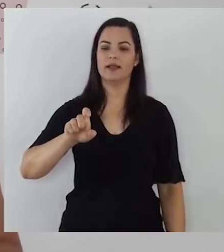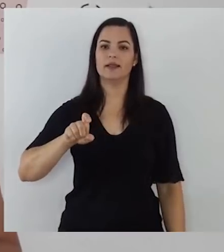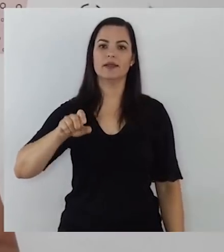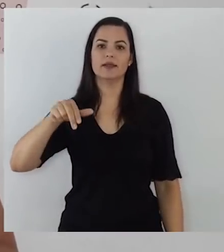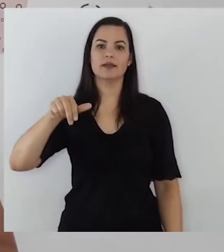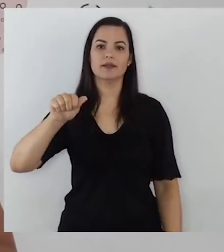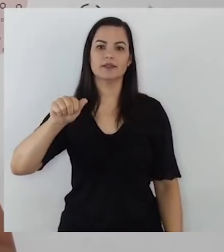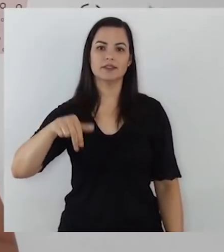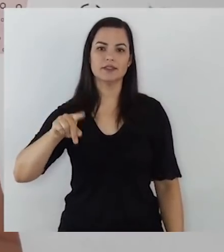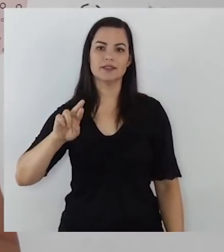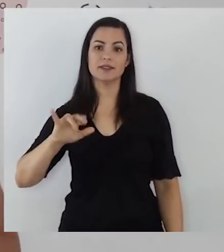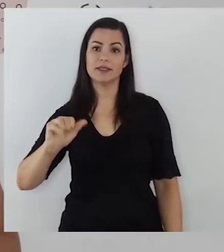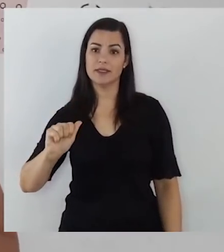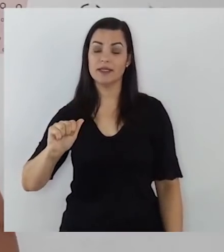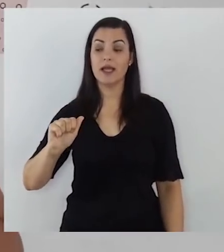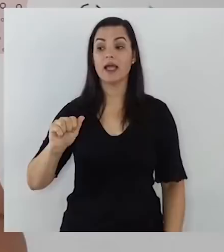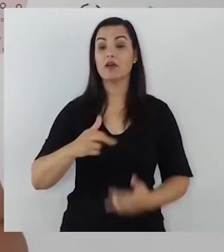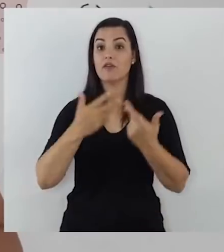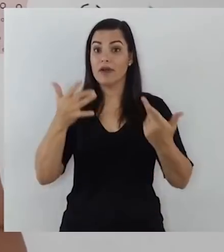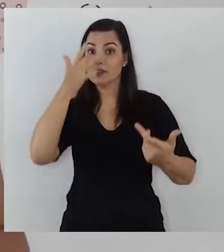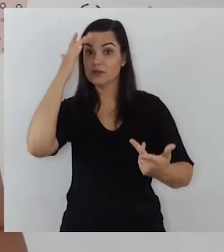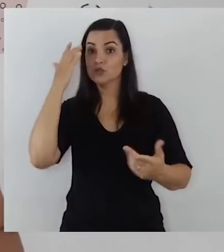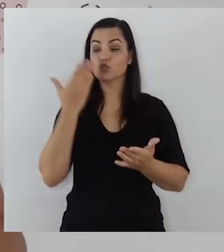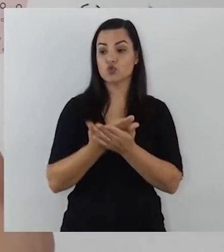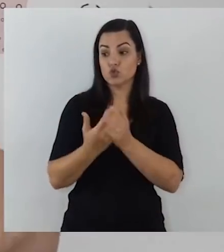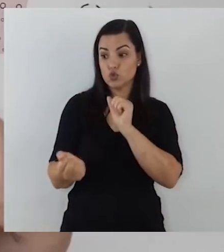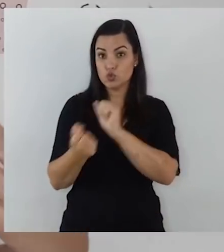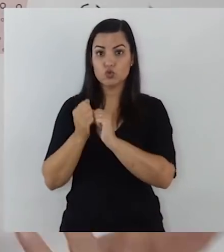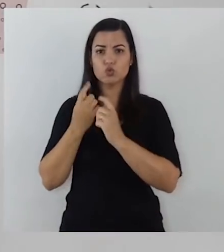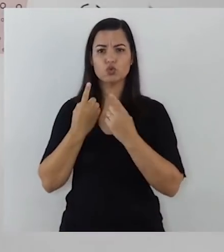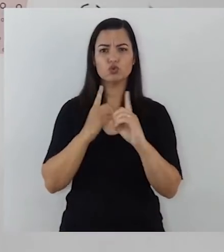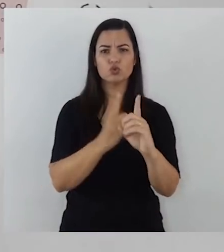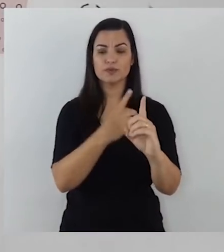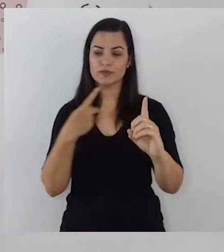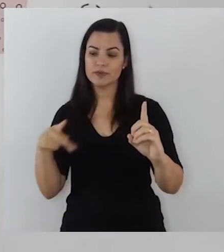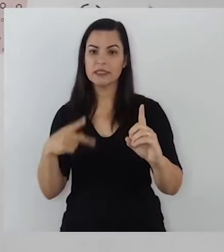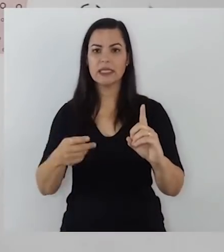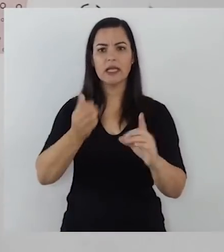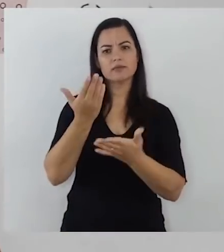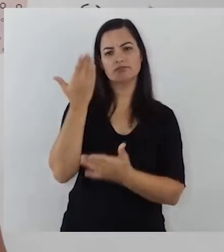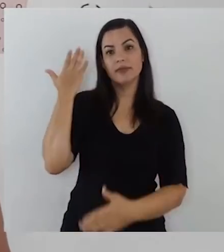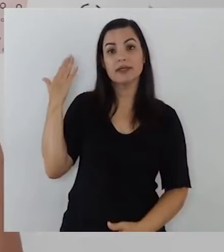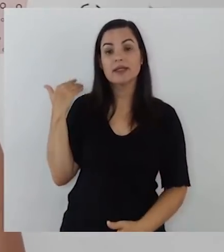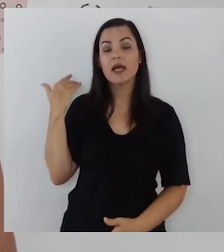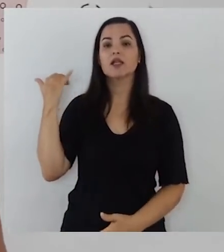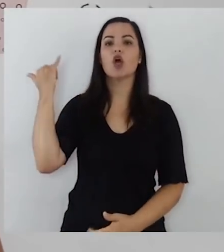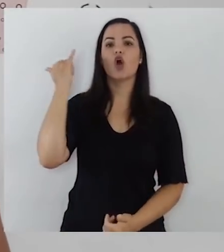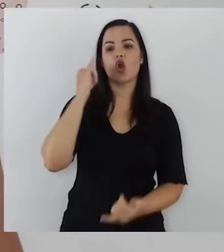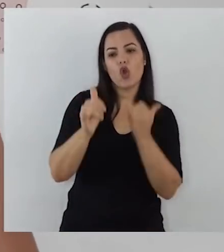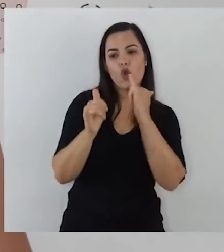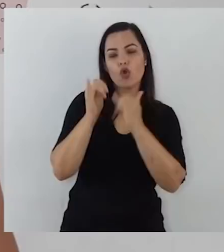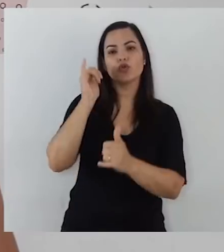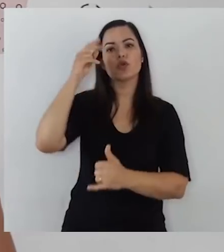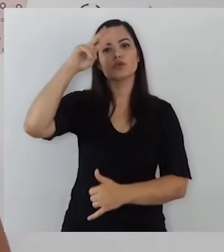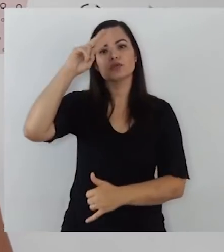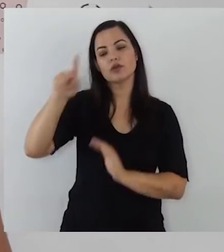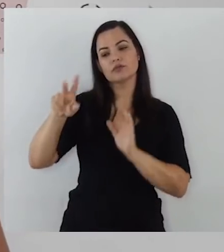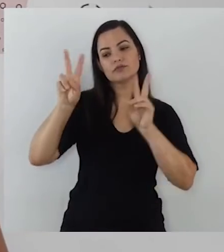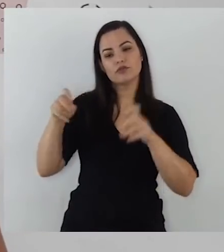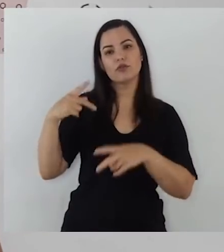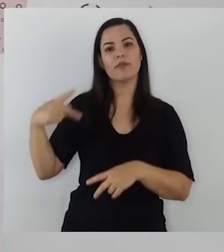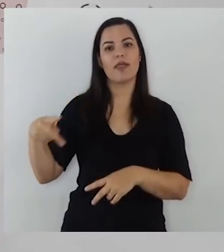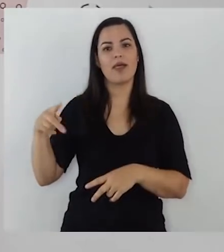partir dos seus discípulos, pessoas que conviveram com ela, que estudaram com ela e que foram contando essas histórias ao longo do